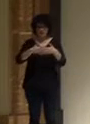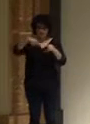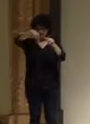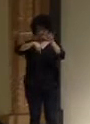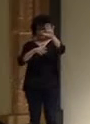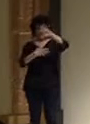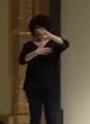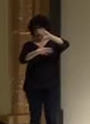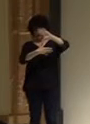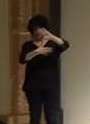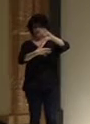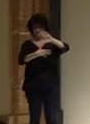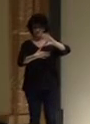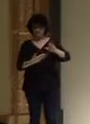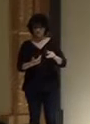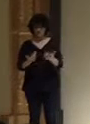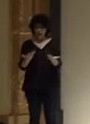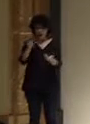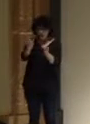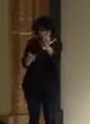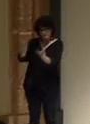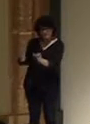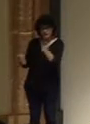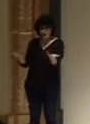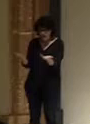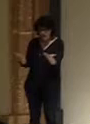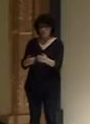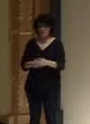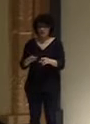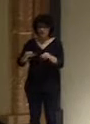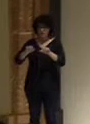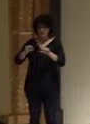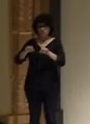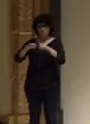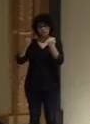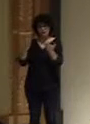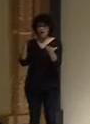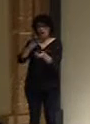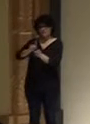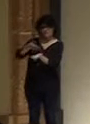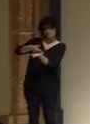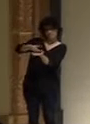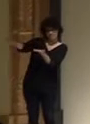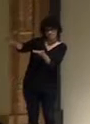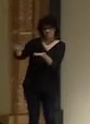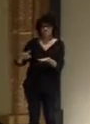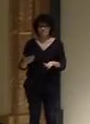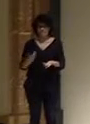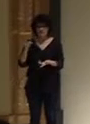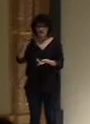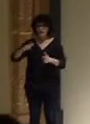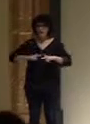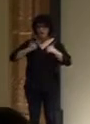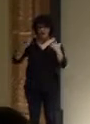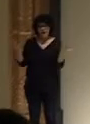Anthropocene. Who are the excluded of today, and what new or old worlds do they inhabit? Let's see and listen. See